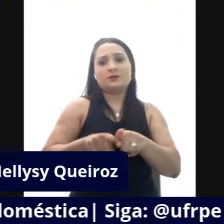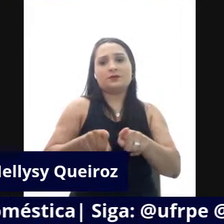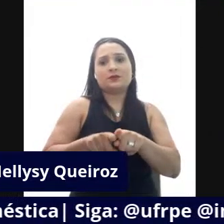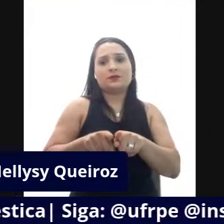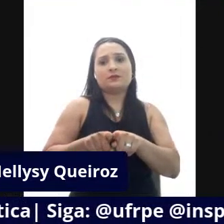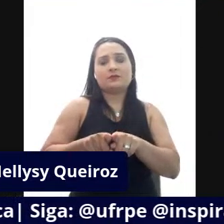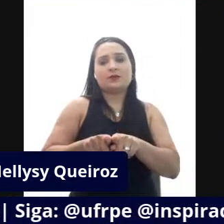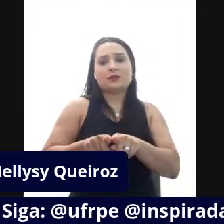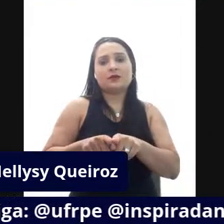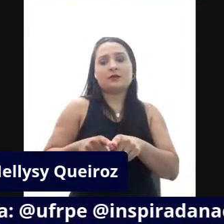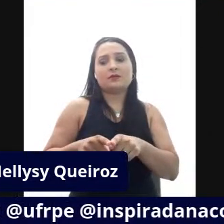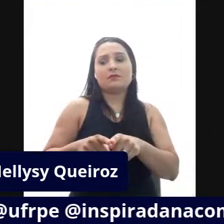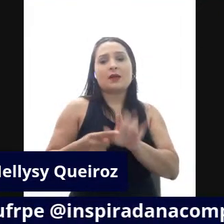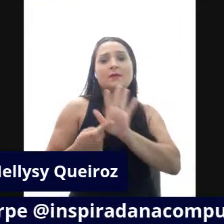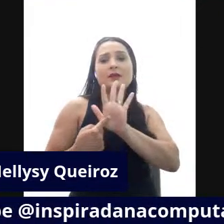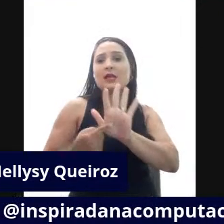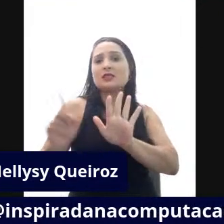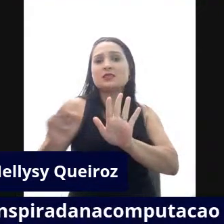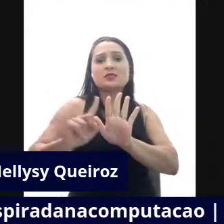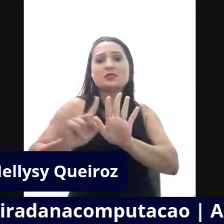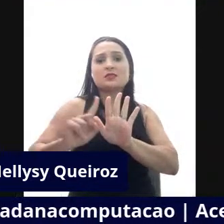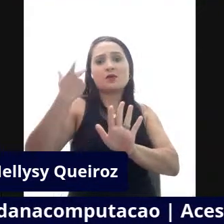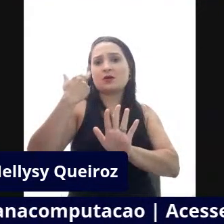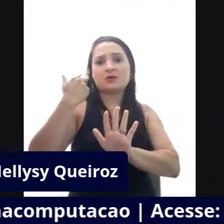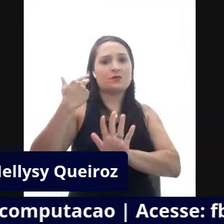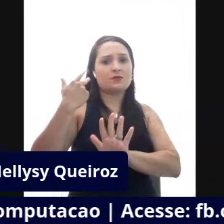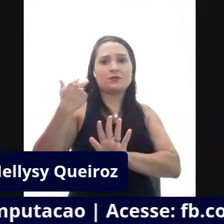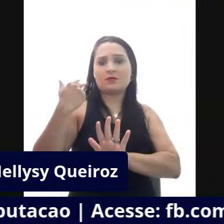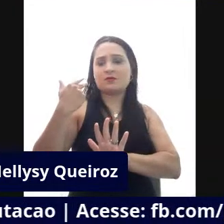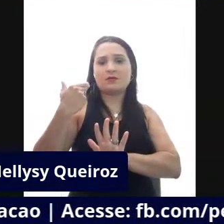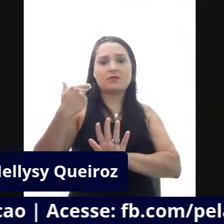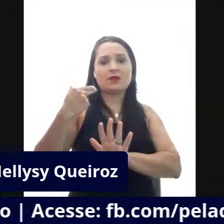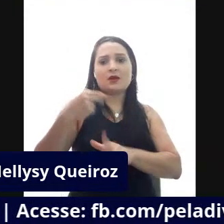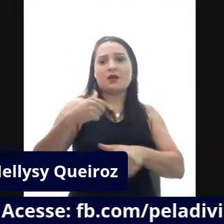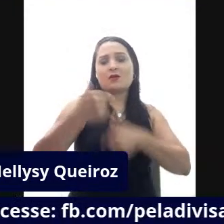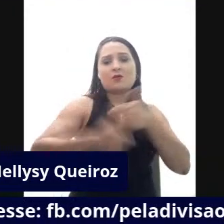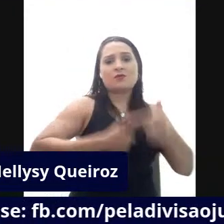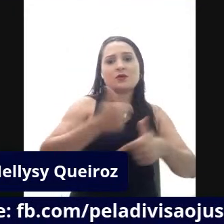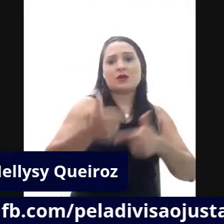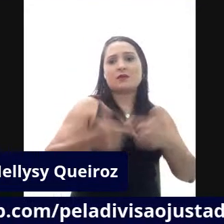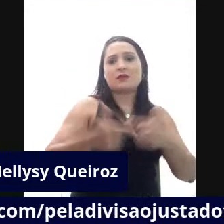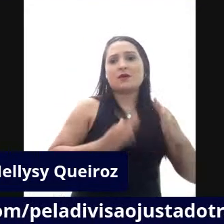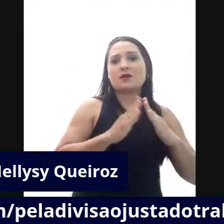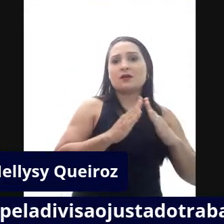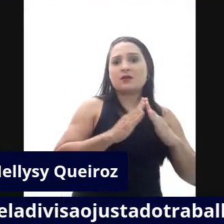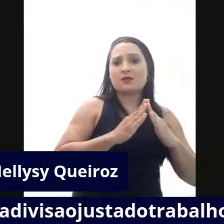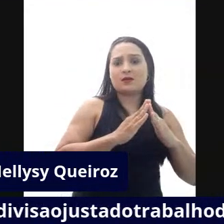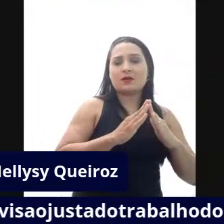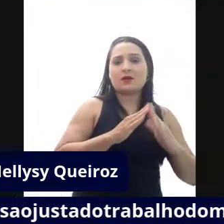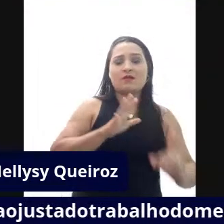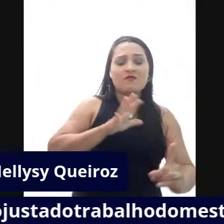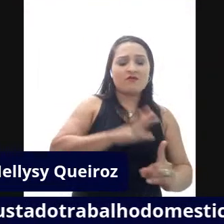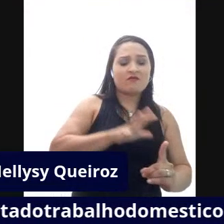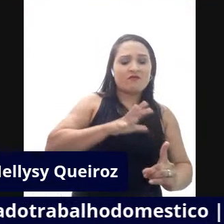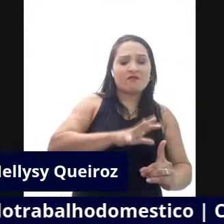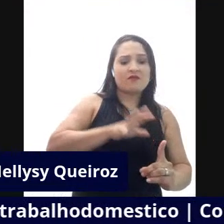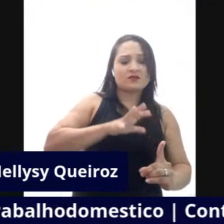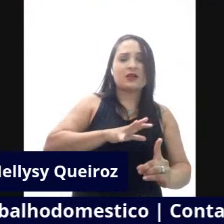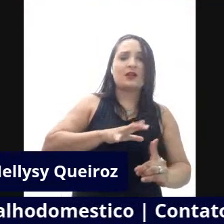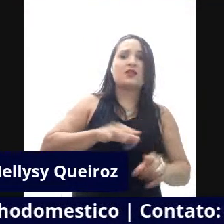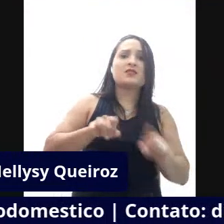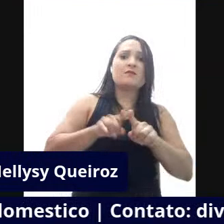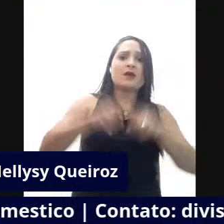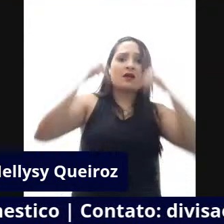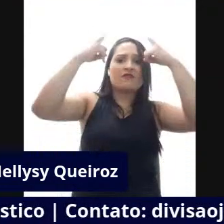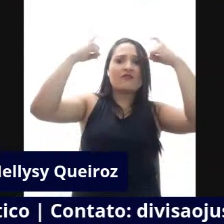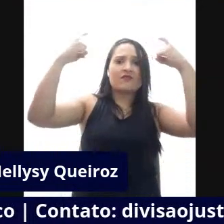desnaturalizar tanto o trabalho doméstico e encará-lo como uma violência, como também a violência doméstica